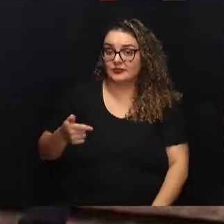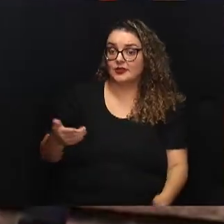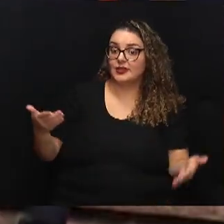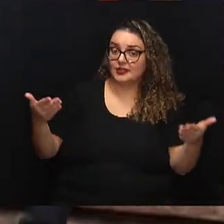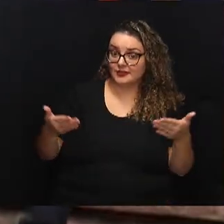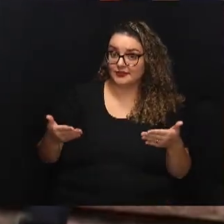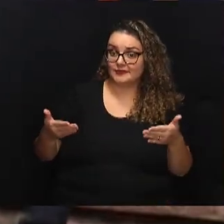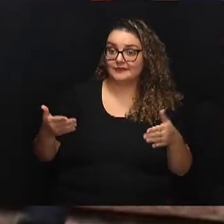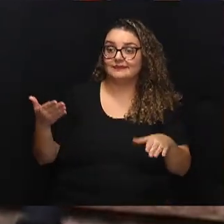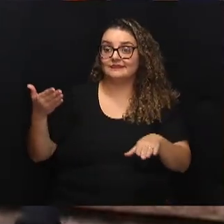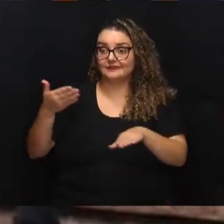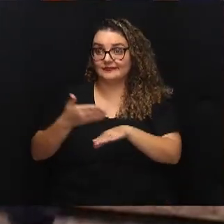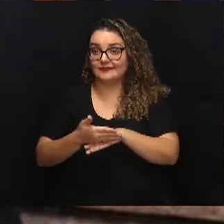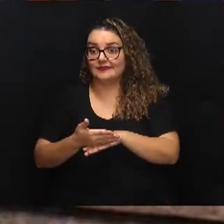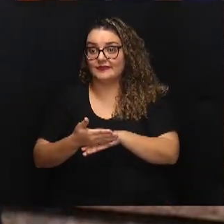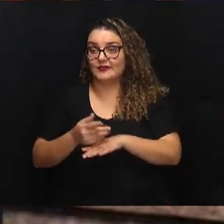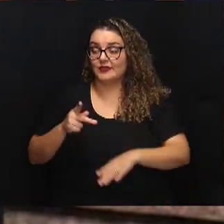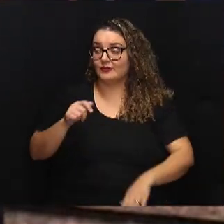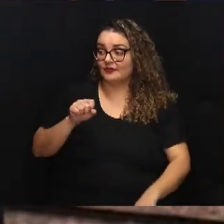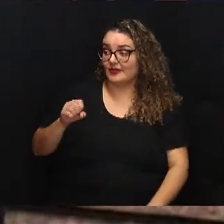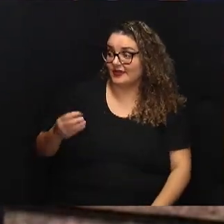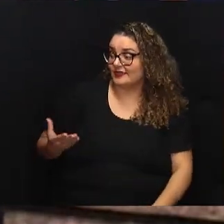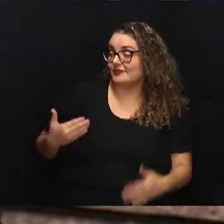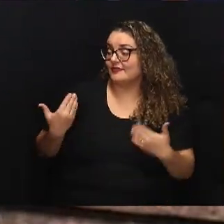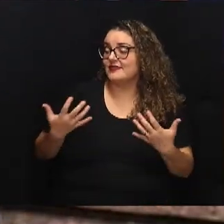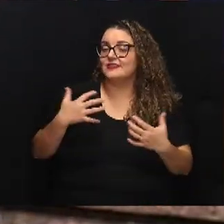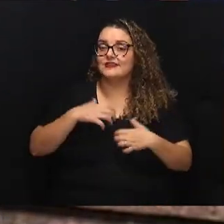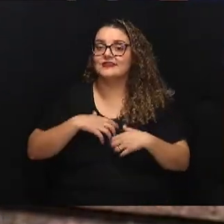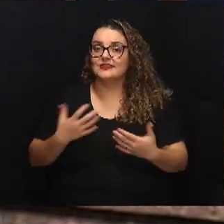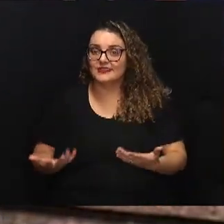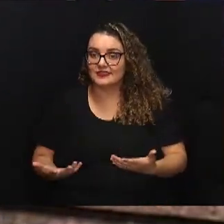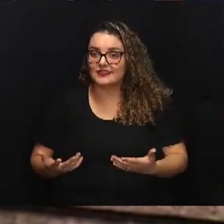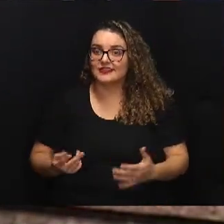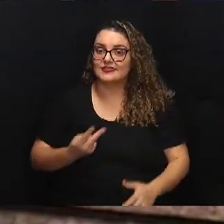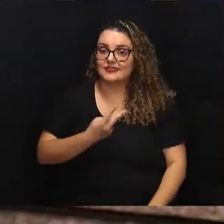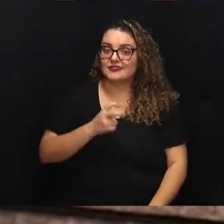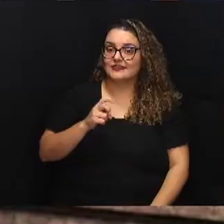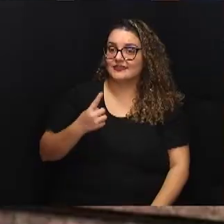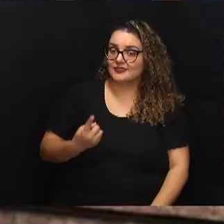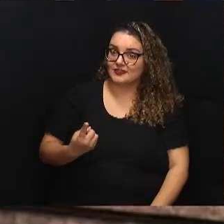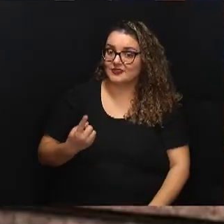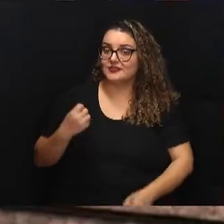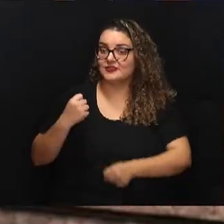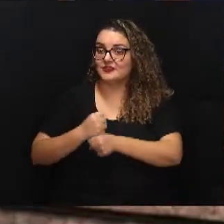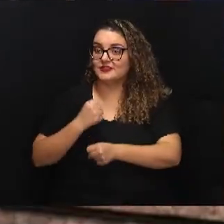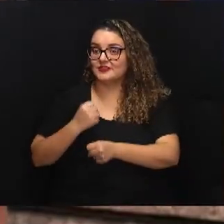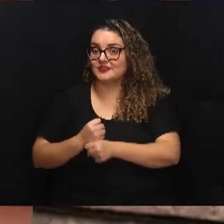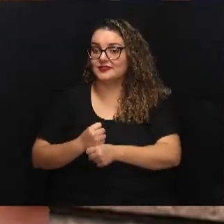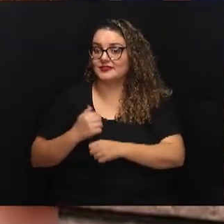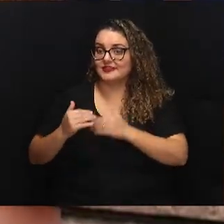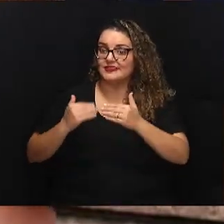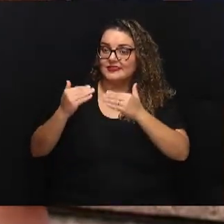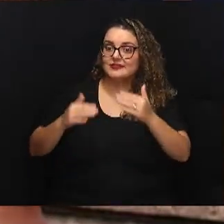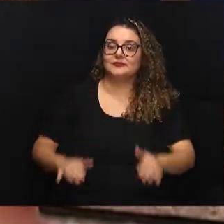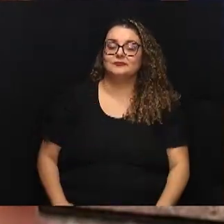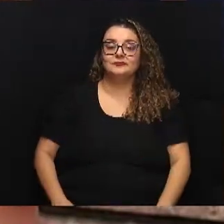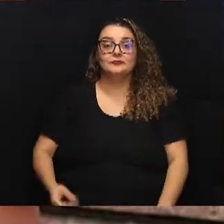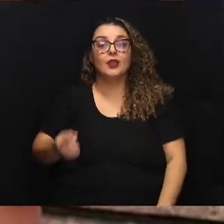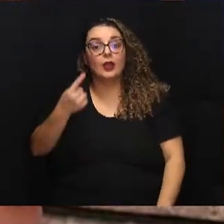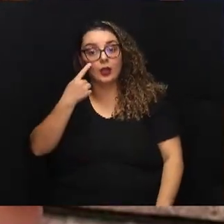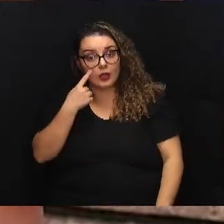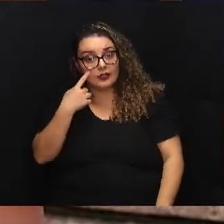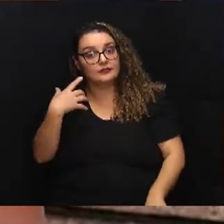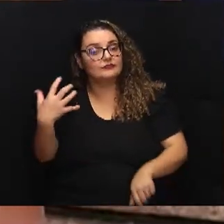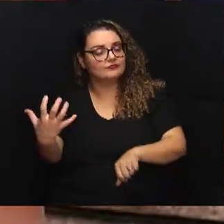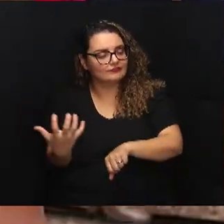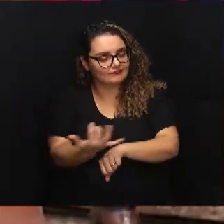essa participação aqui no Paço. Qual é o sentimento desses 251 anos e dessa evolução? Olha, é uma emoção